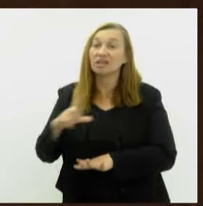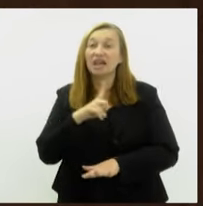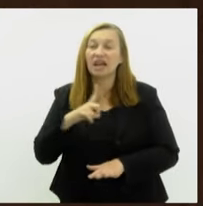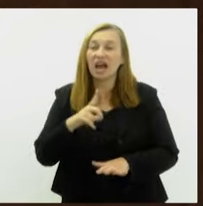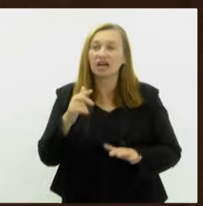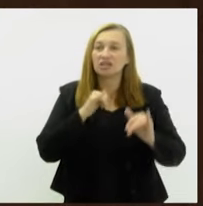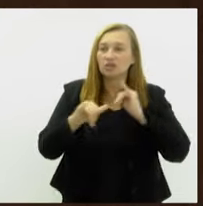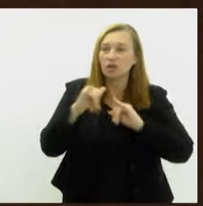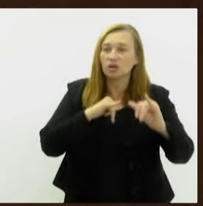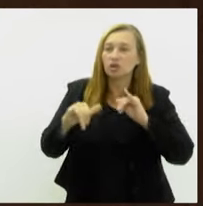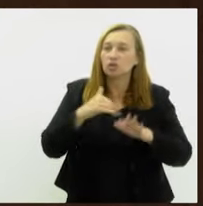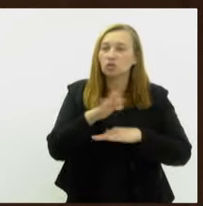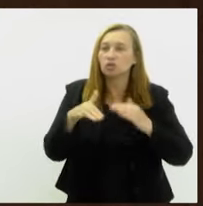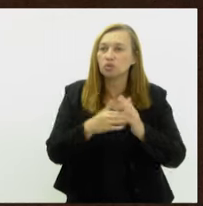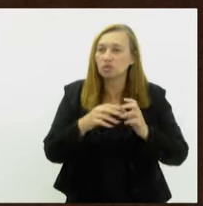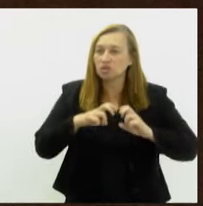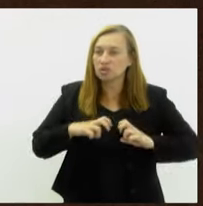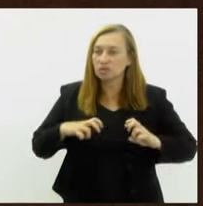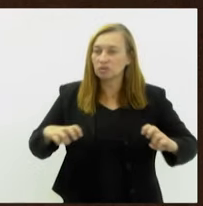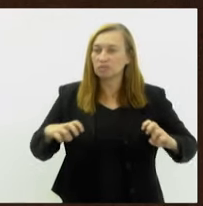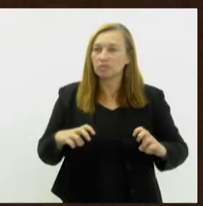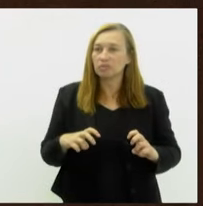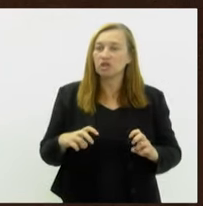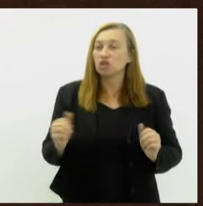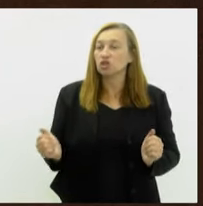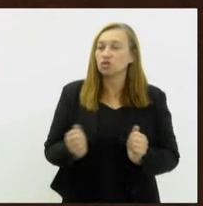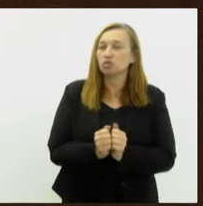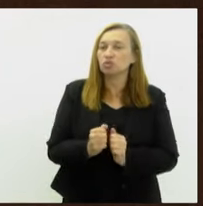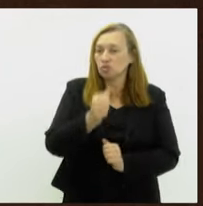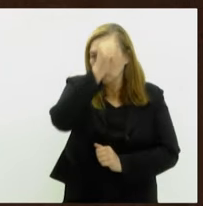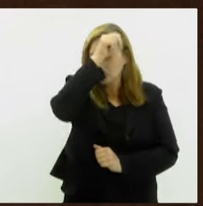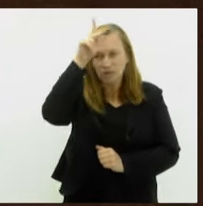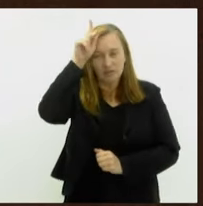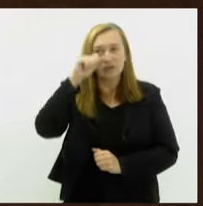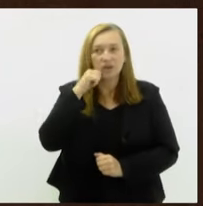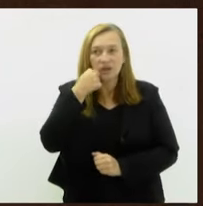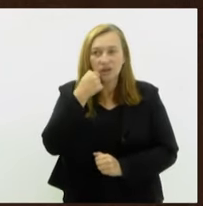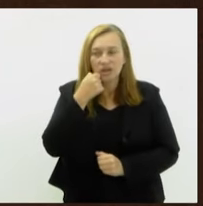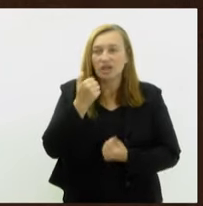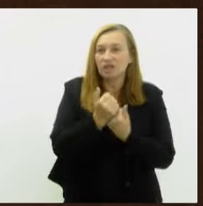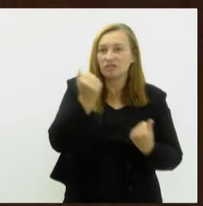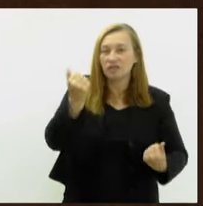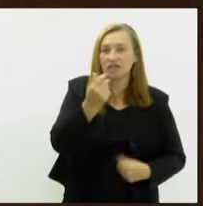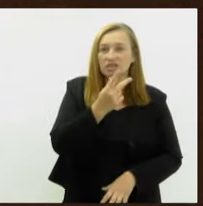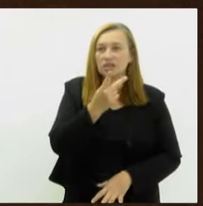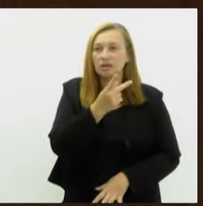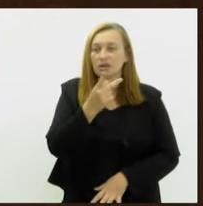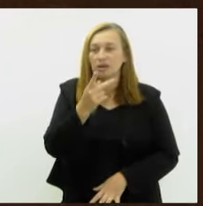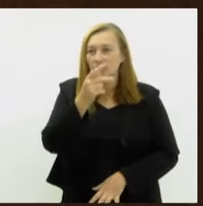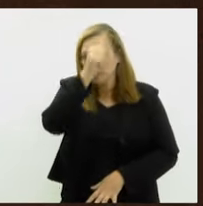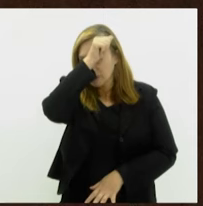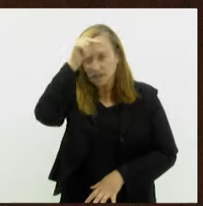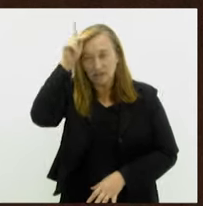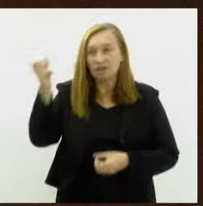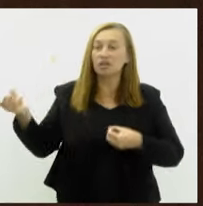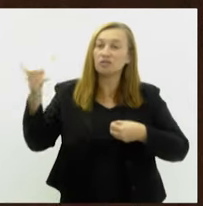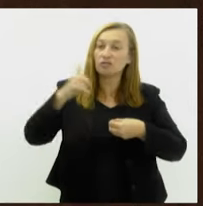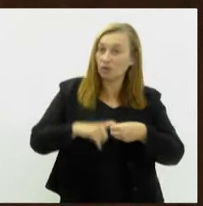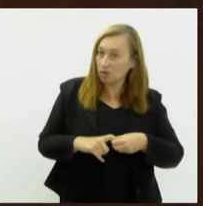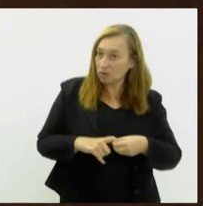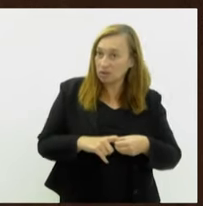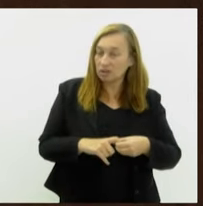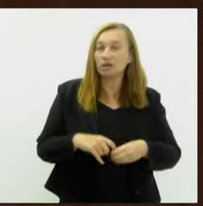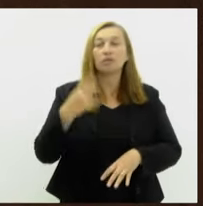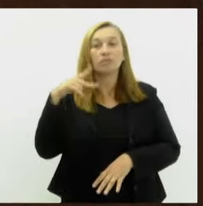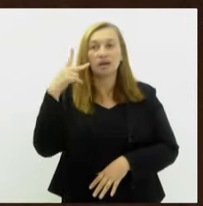todos aqueles que estão no banco de reservas do senhor Eduardo Paes para serem potenciais vice-prefeitos estarão de volta aqui no parlamento. Se